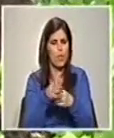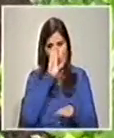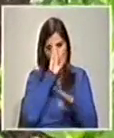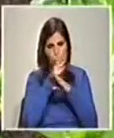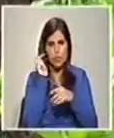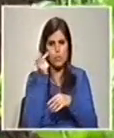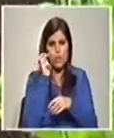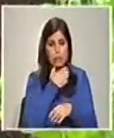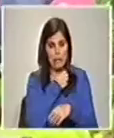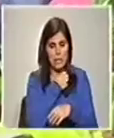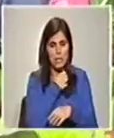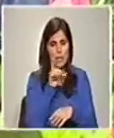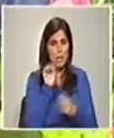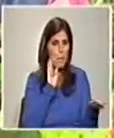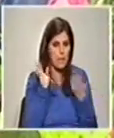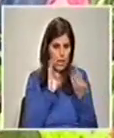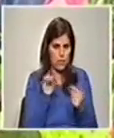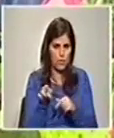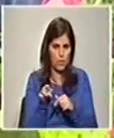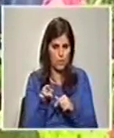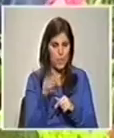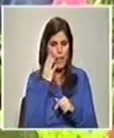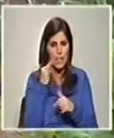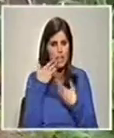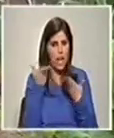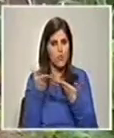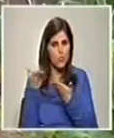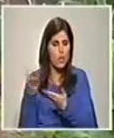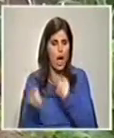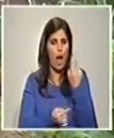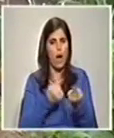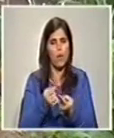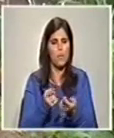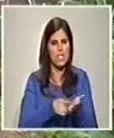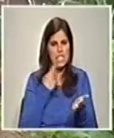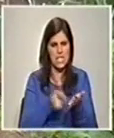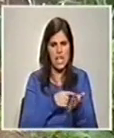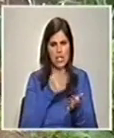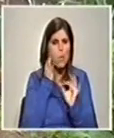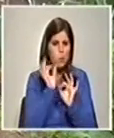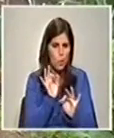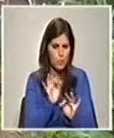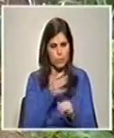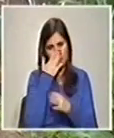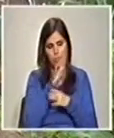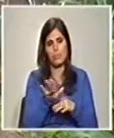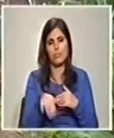mais de crise, com os colaboradores. Procurando ajudar algumas carências específicas,